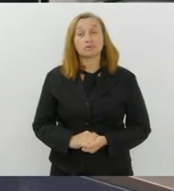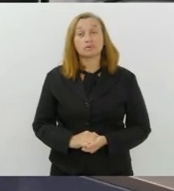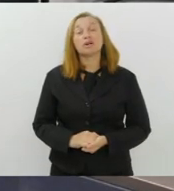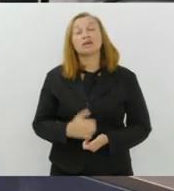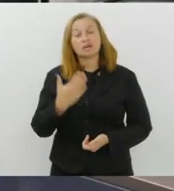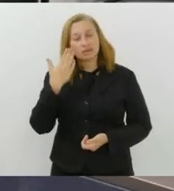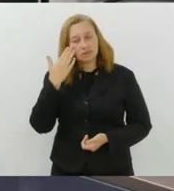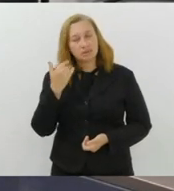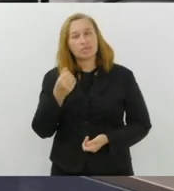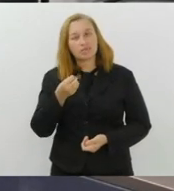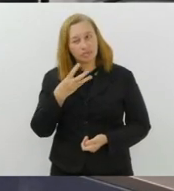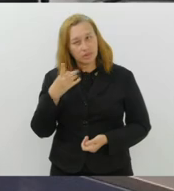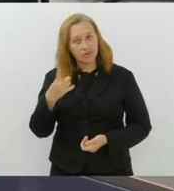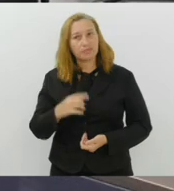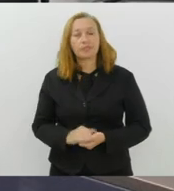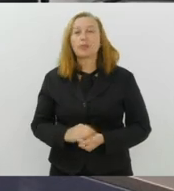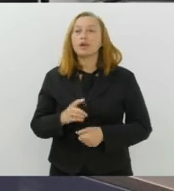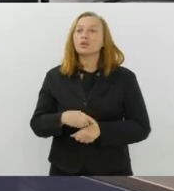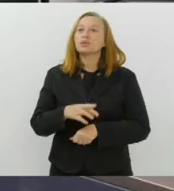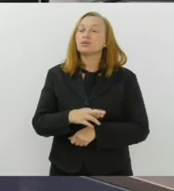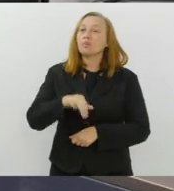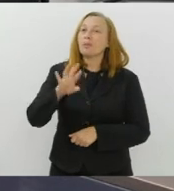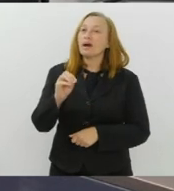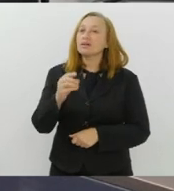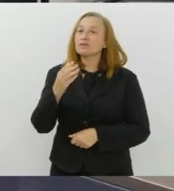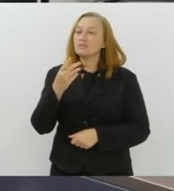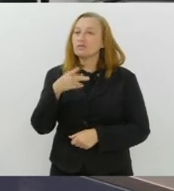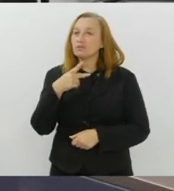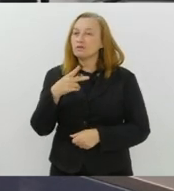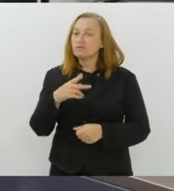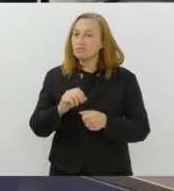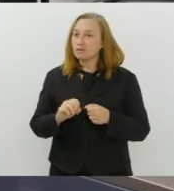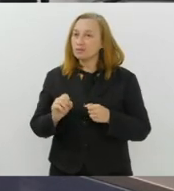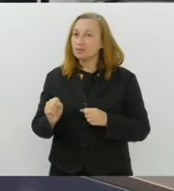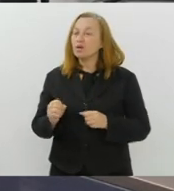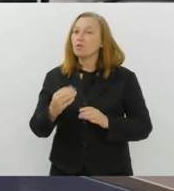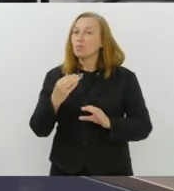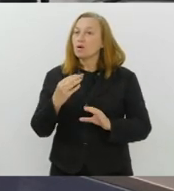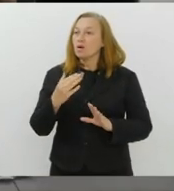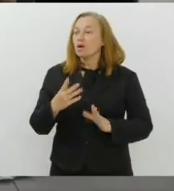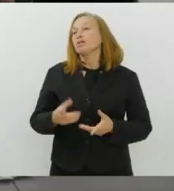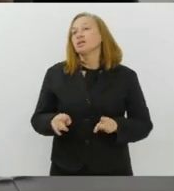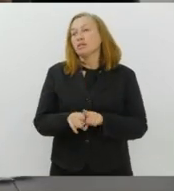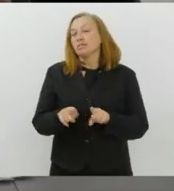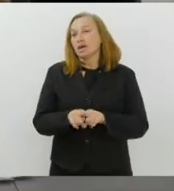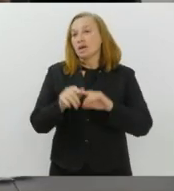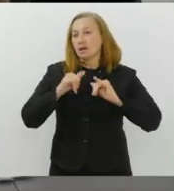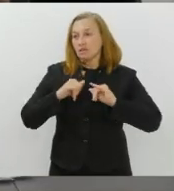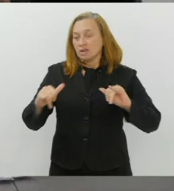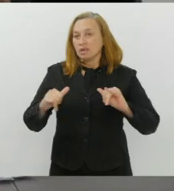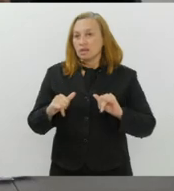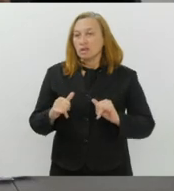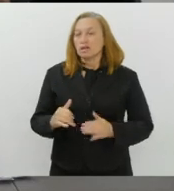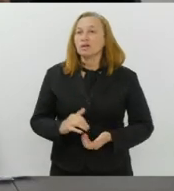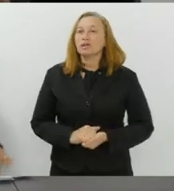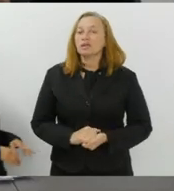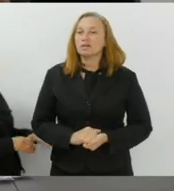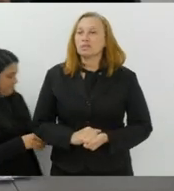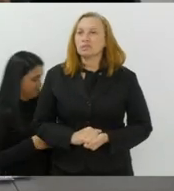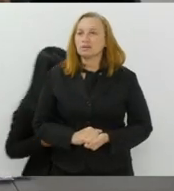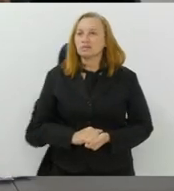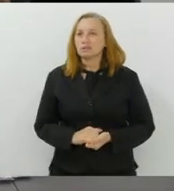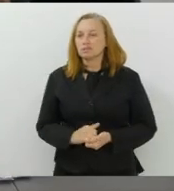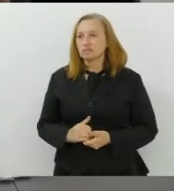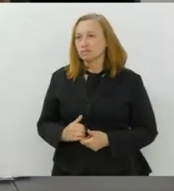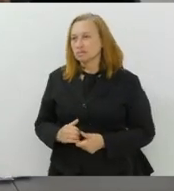operandi. É. Doutor Márcio, nós vamos fazer assim então. Vamos oficiar também dessa forma sugerida e